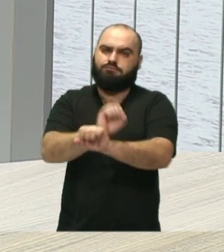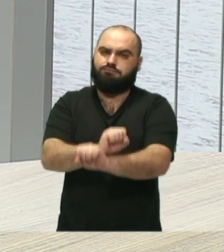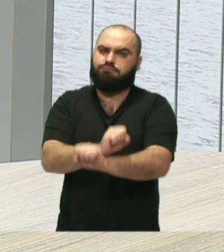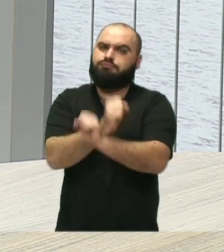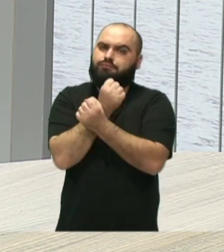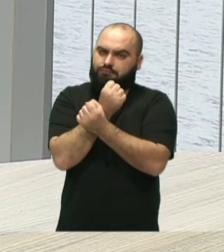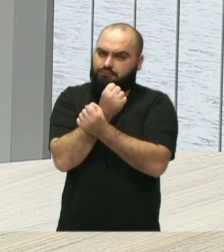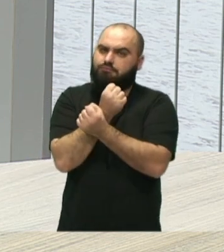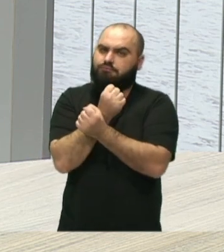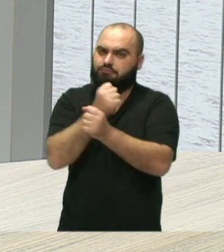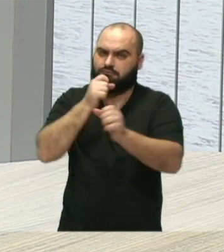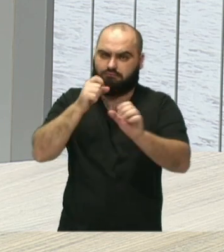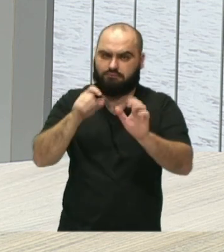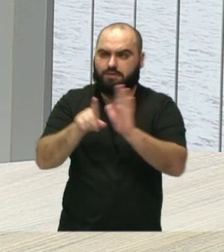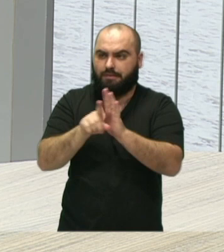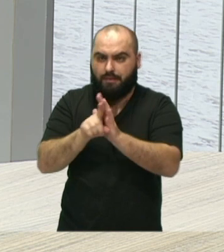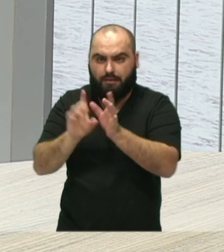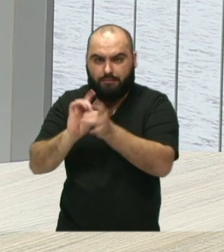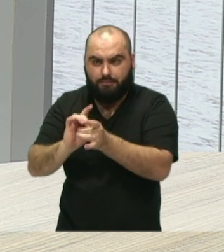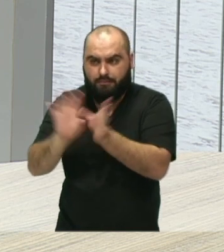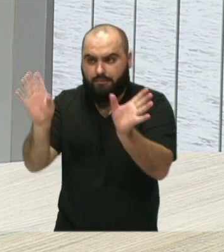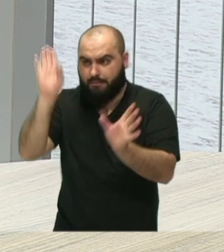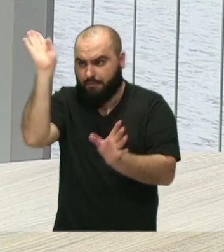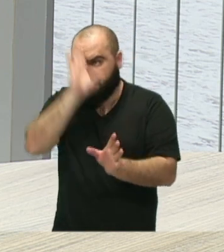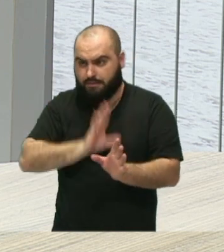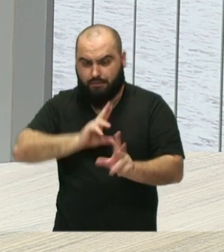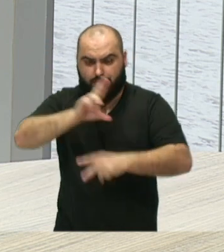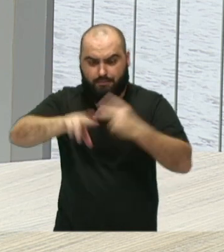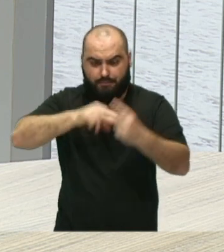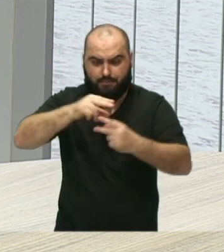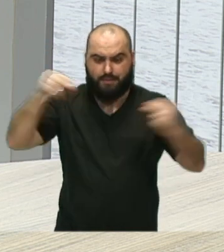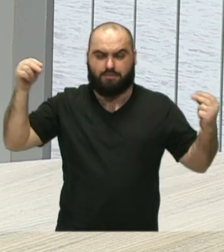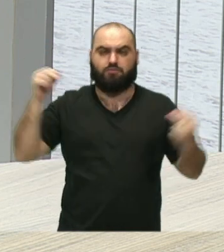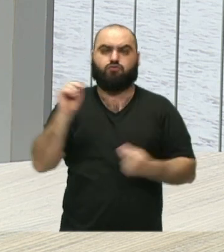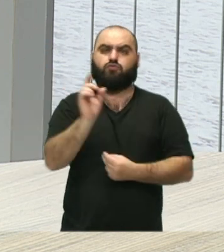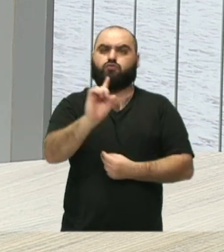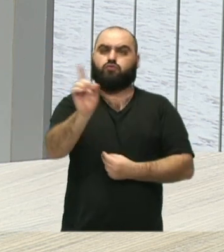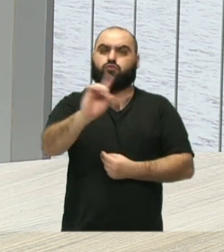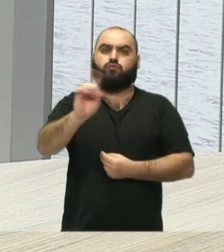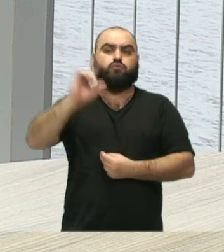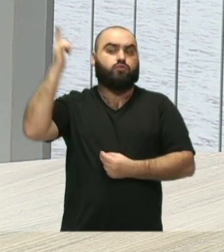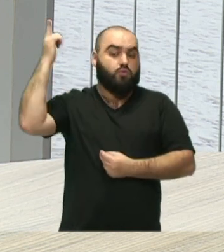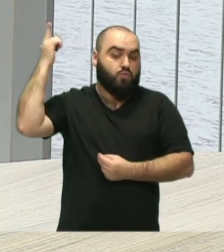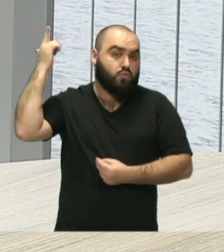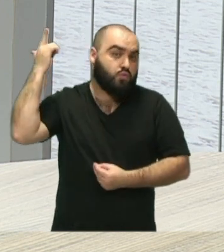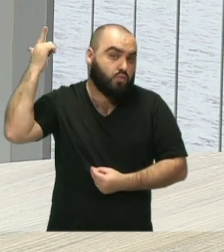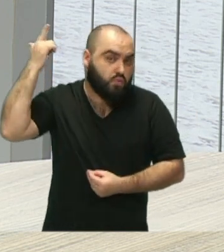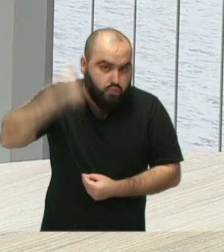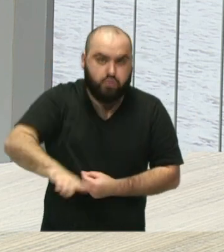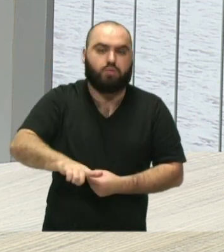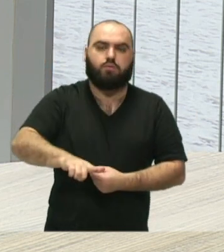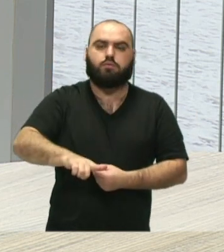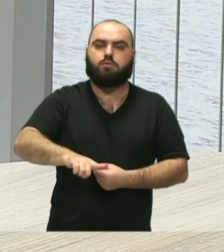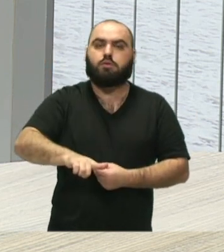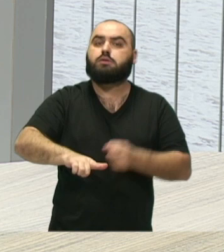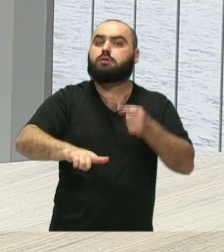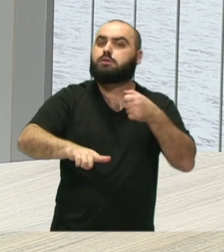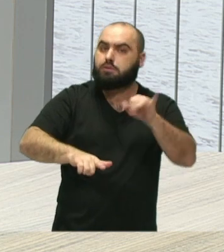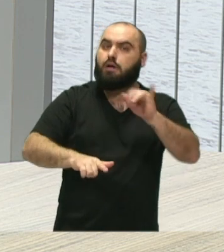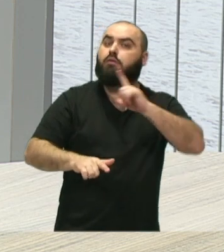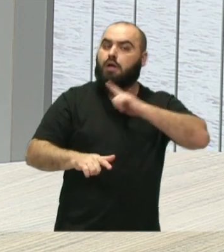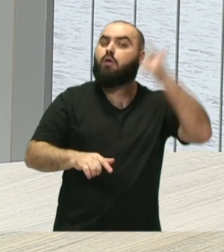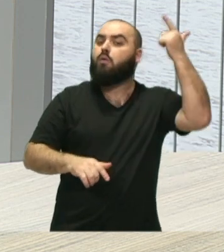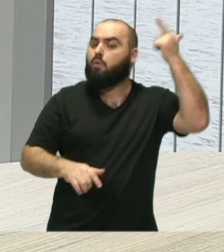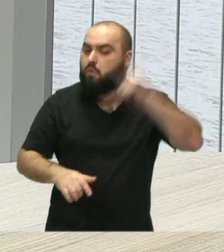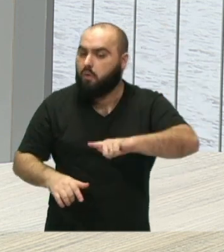tal qual a independência do Brasil, não foi um presente, foram conquistas. E se foram conquistas, algumas pessoas se doaram para que